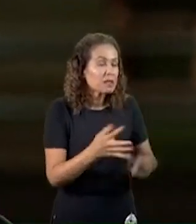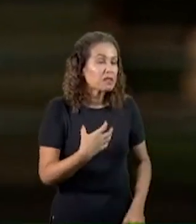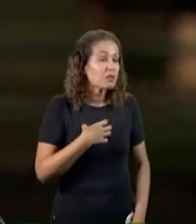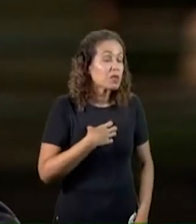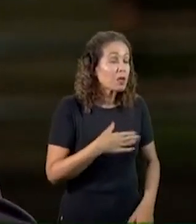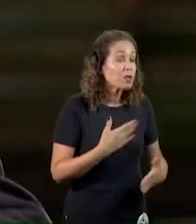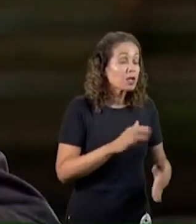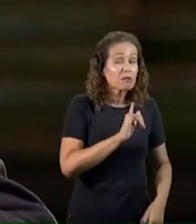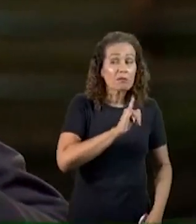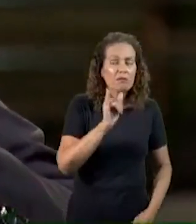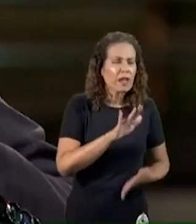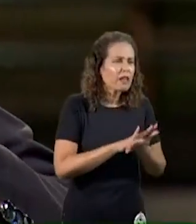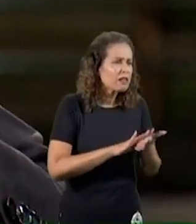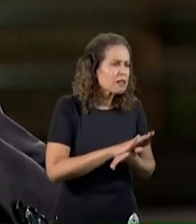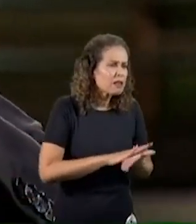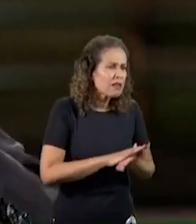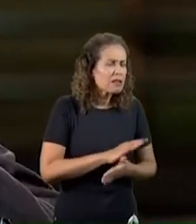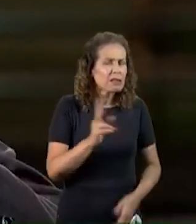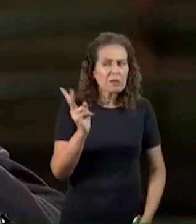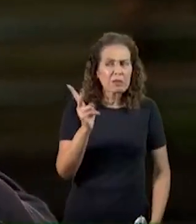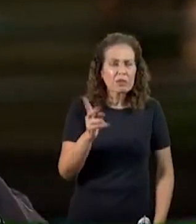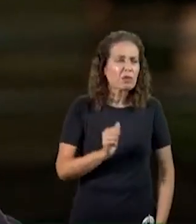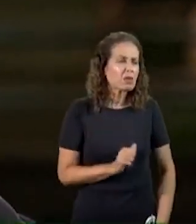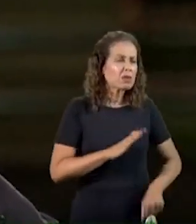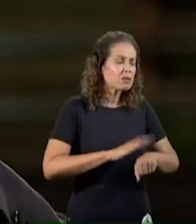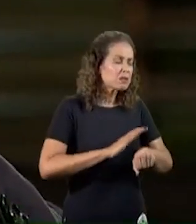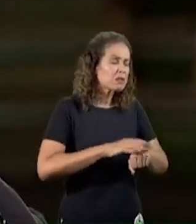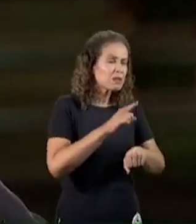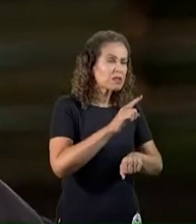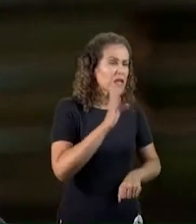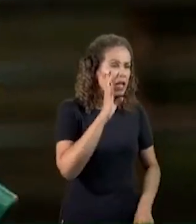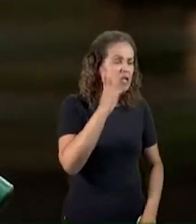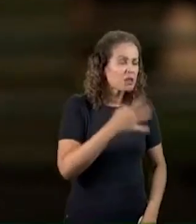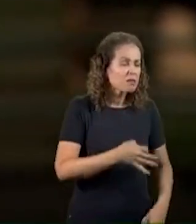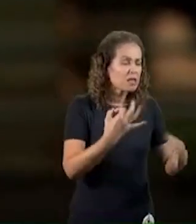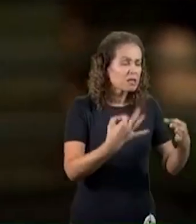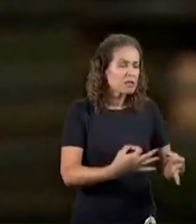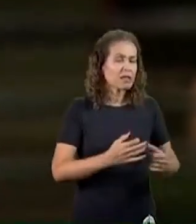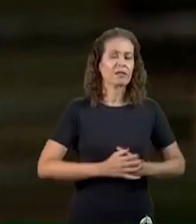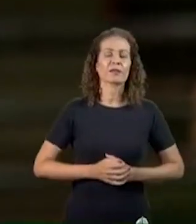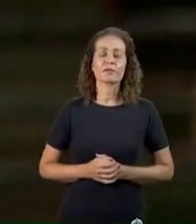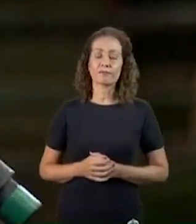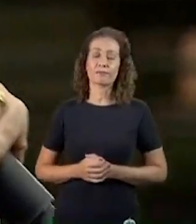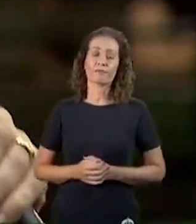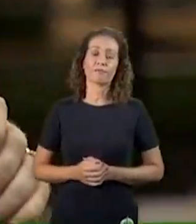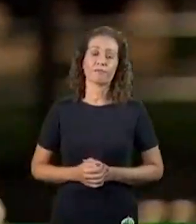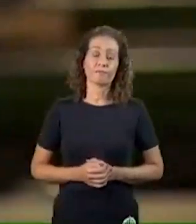nada para eles, não faça aliança com eles, faça tudo do seu jeito, que vai dar certo. Certo com